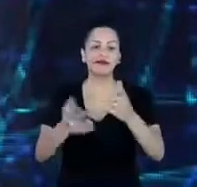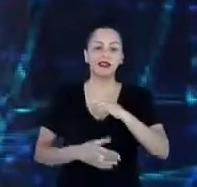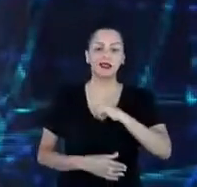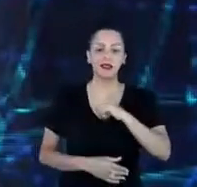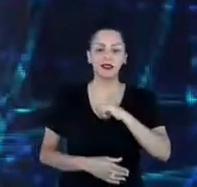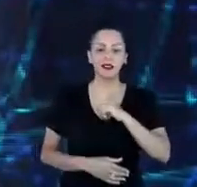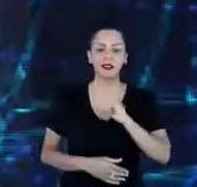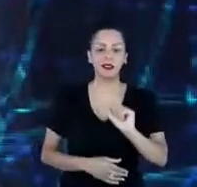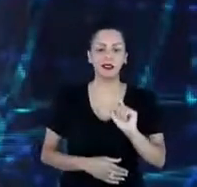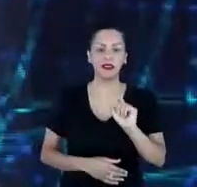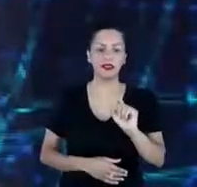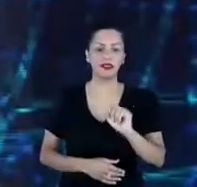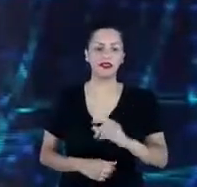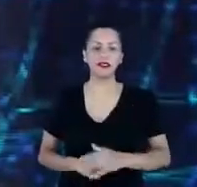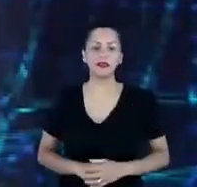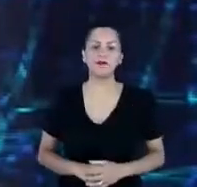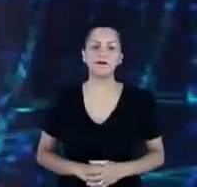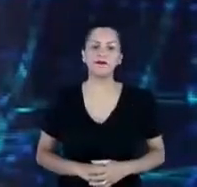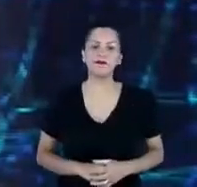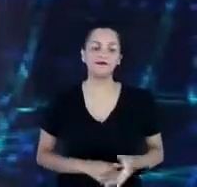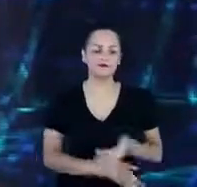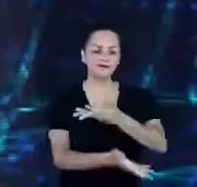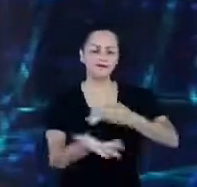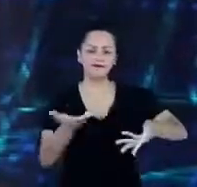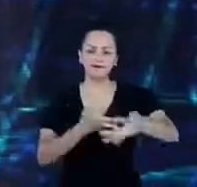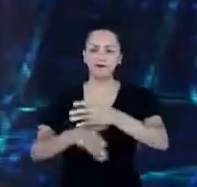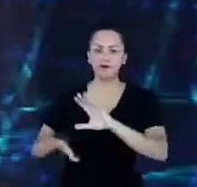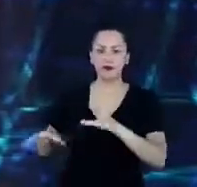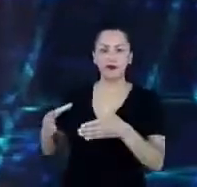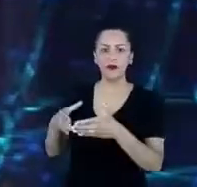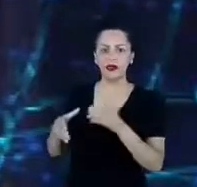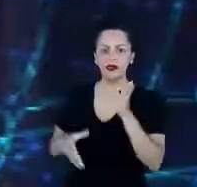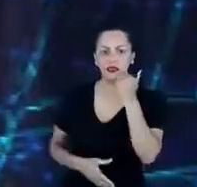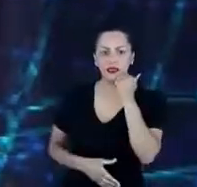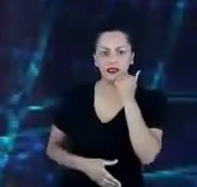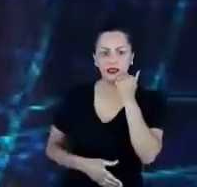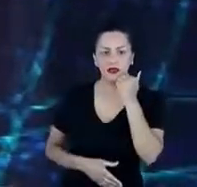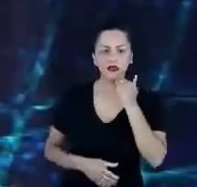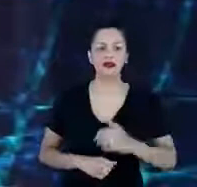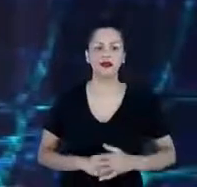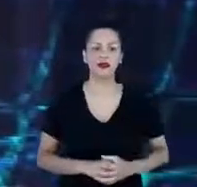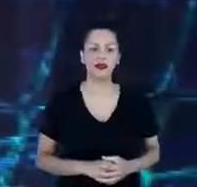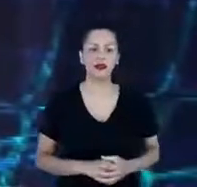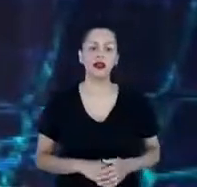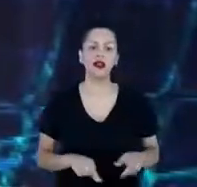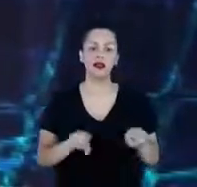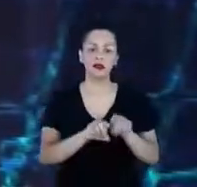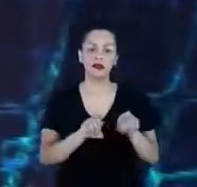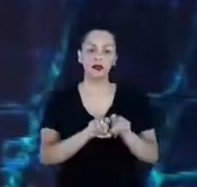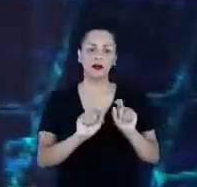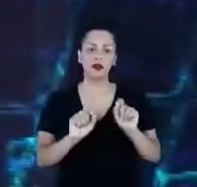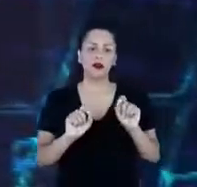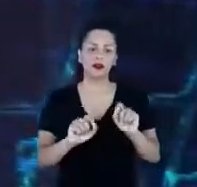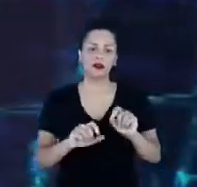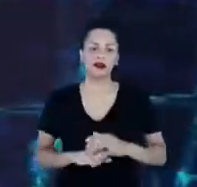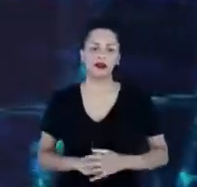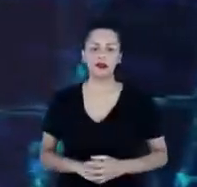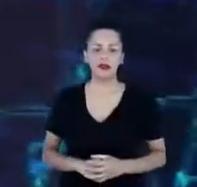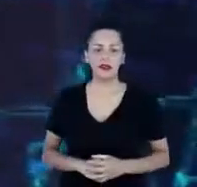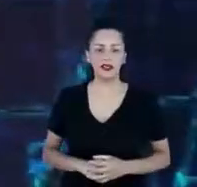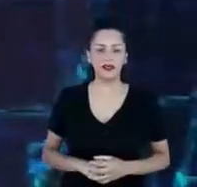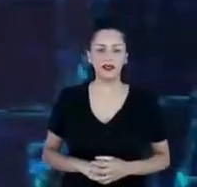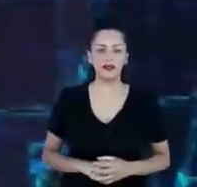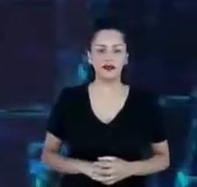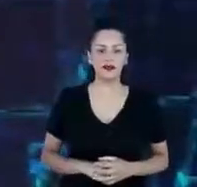sinergia entre a comunidade científica os Agentes do setor elétrico e sobretudo a indústria